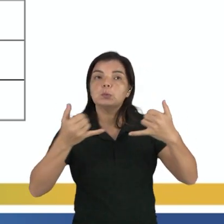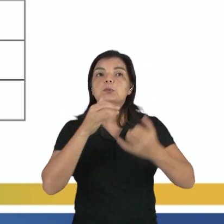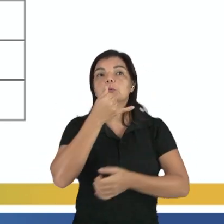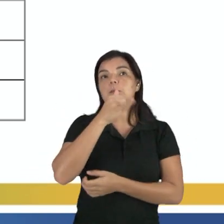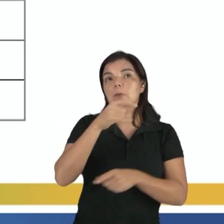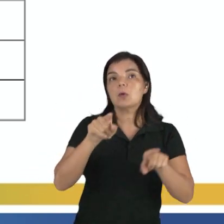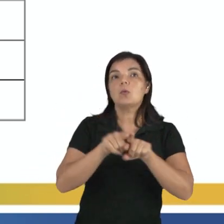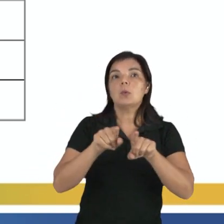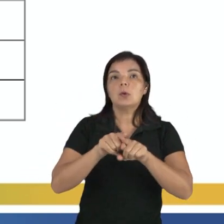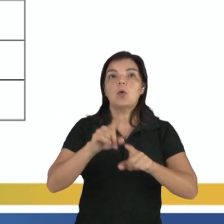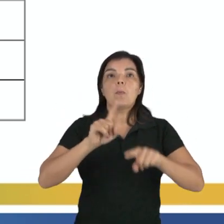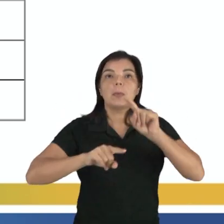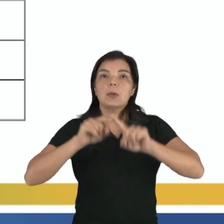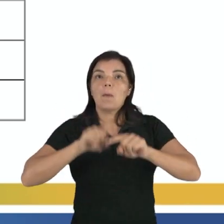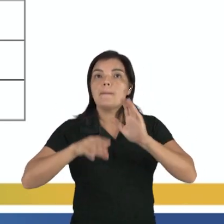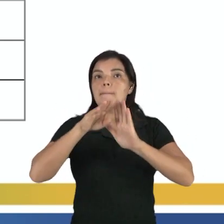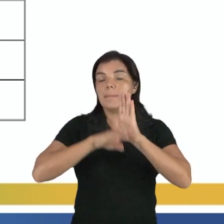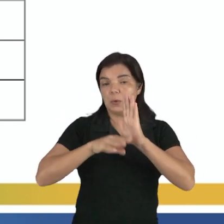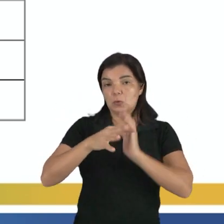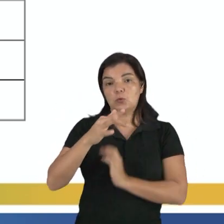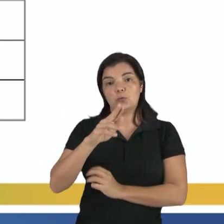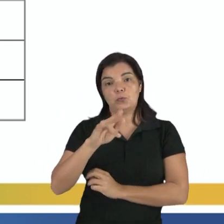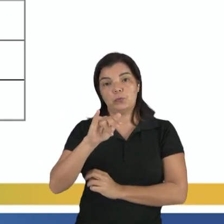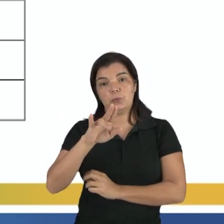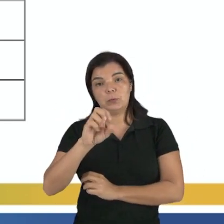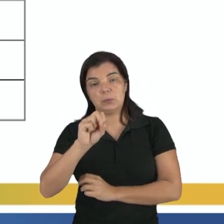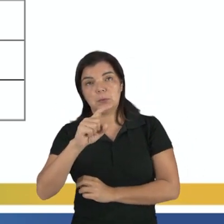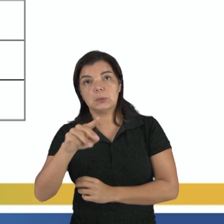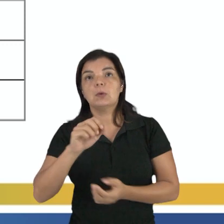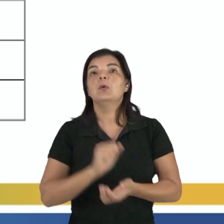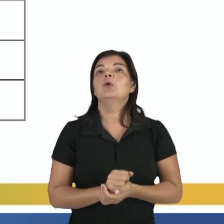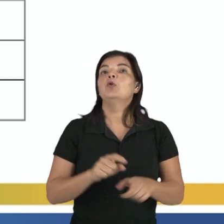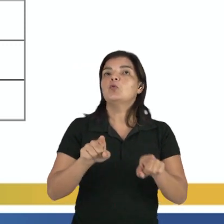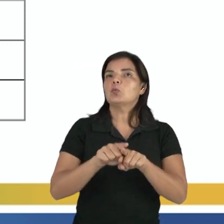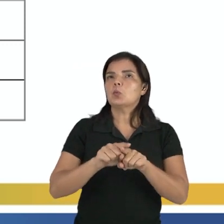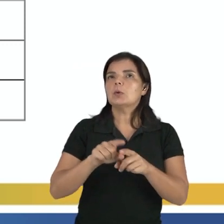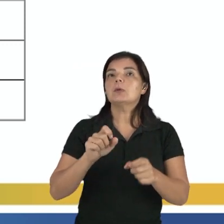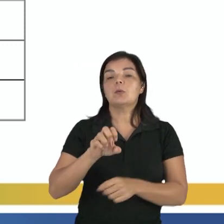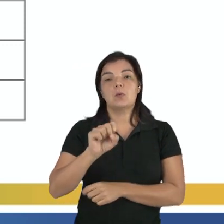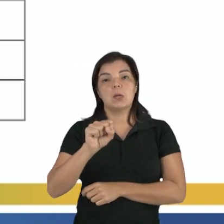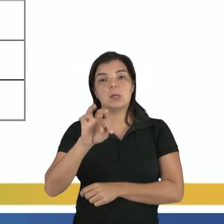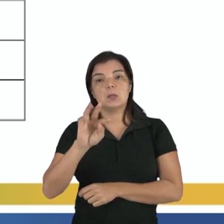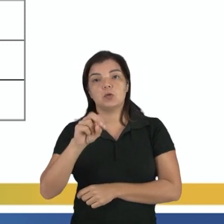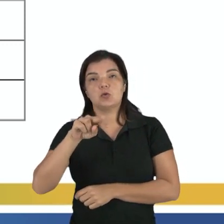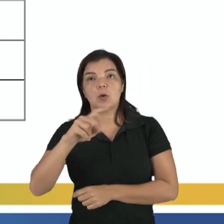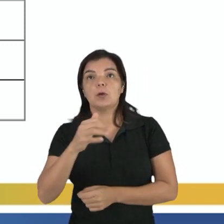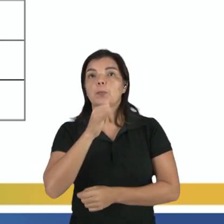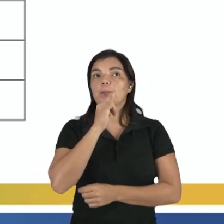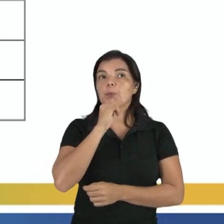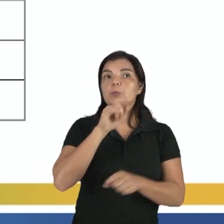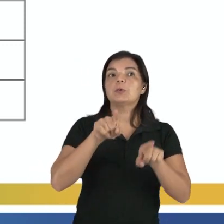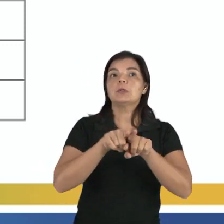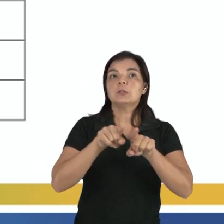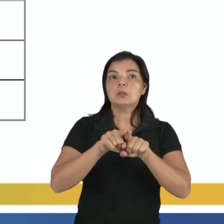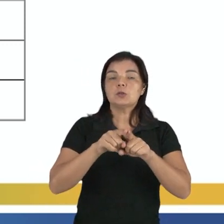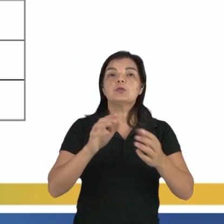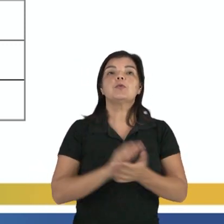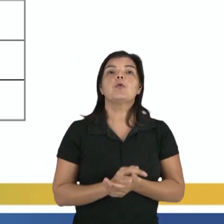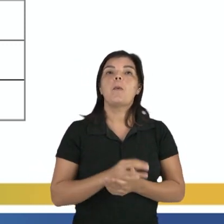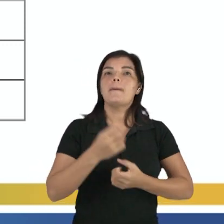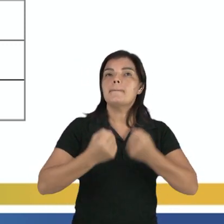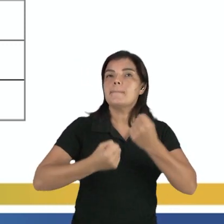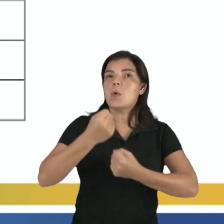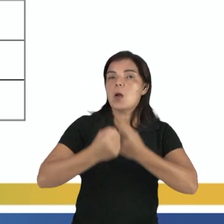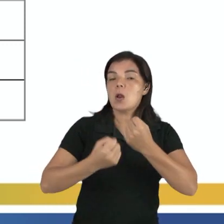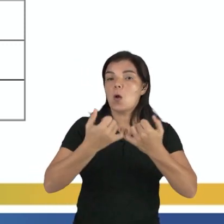os fusíveis são constituídos de um material de baixo ponto de fusão com estranho por exemplo em se fundem quando percorridos